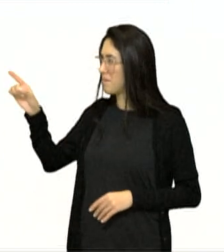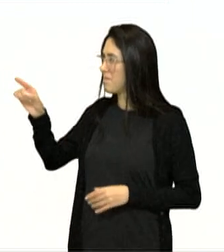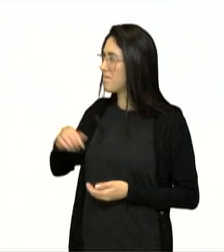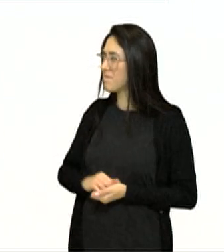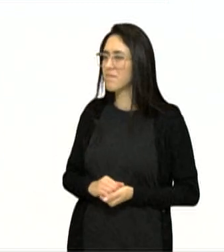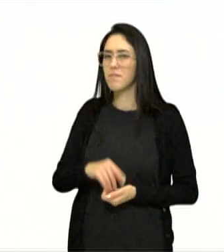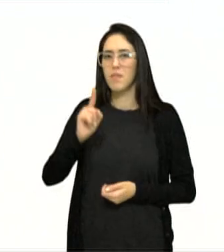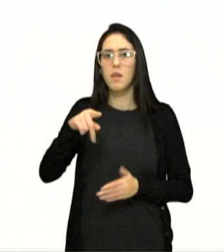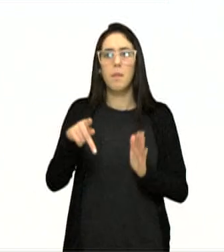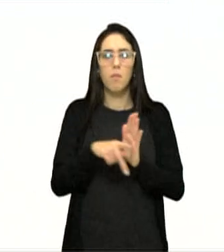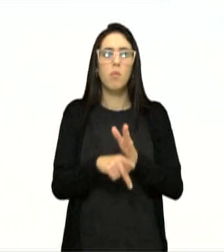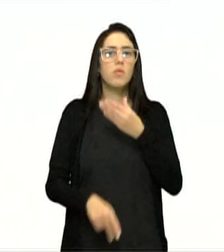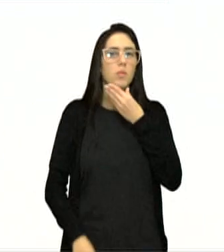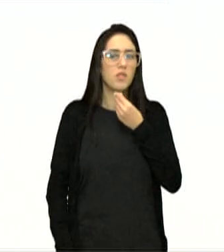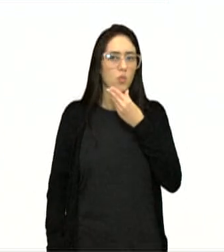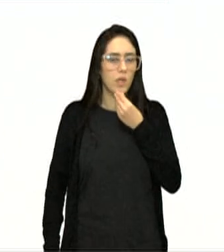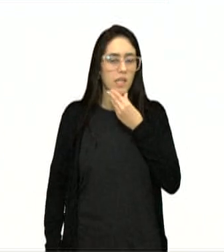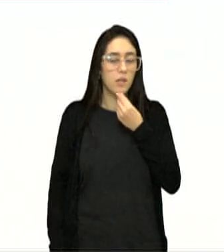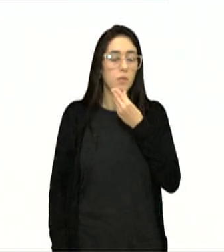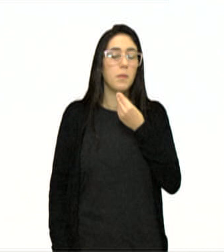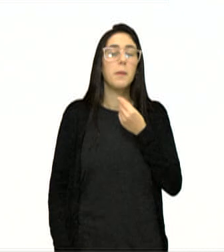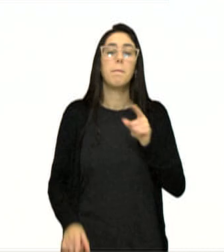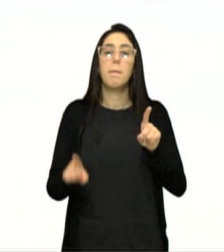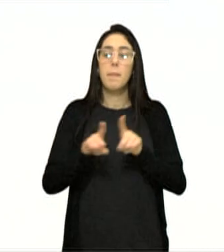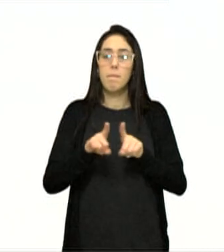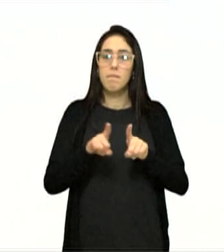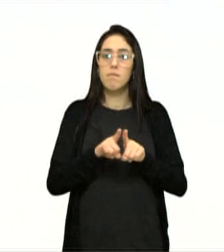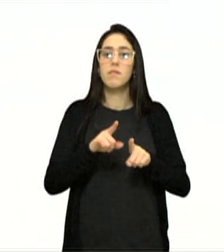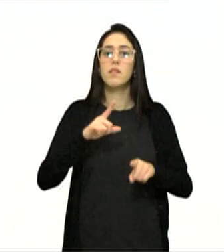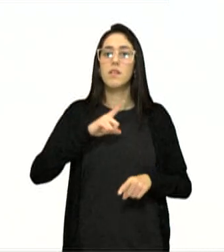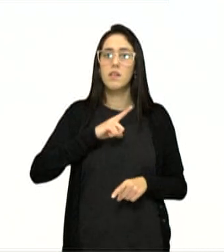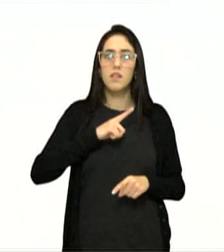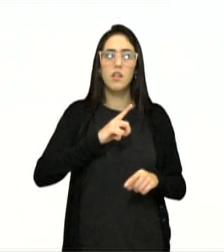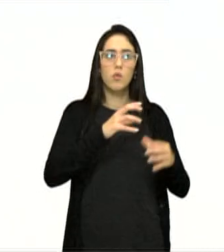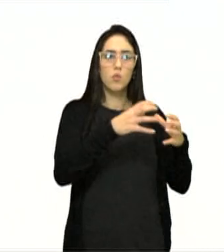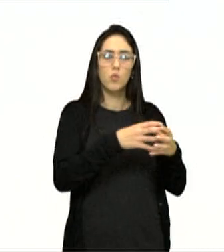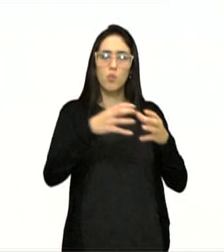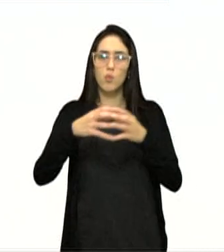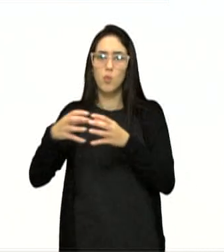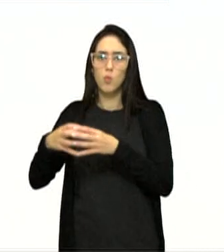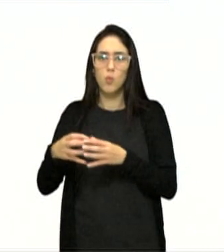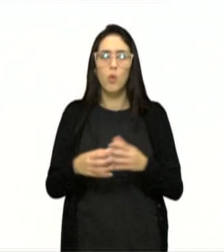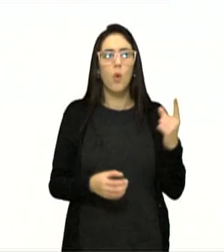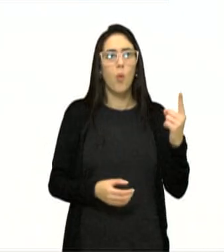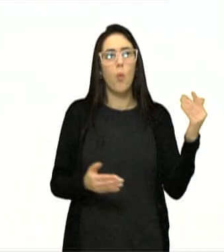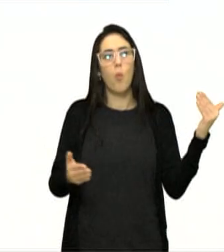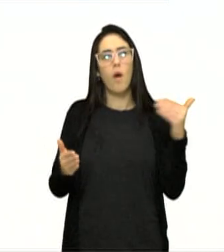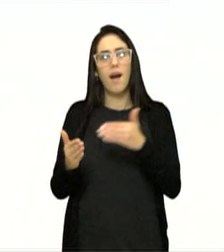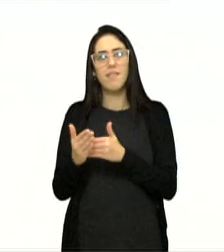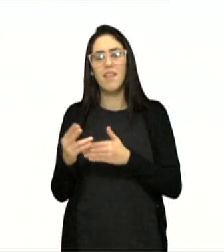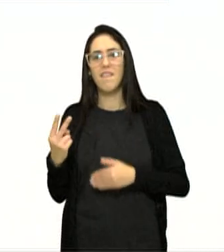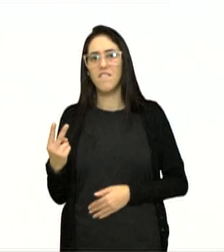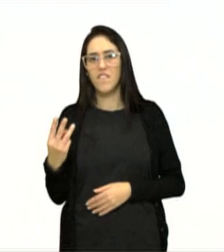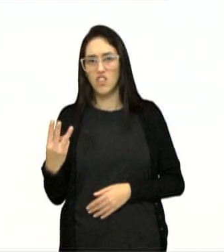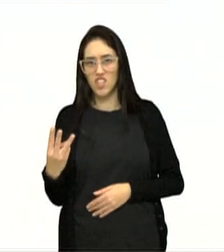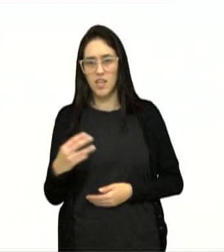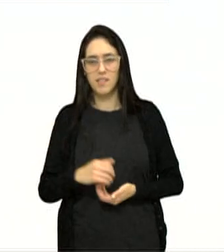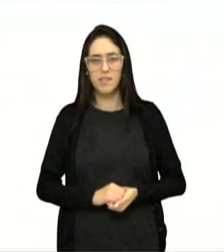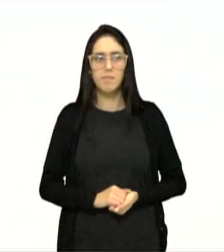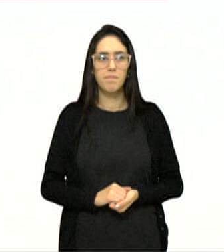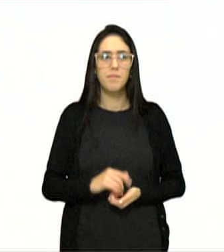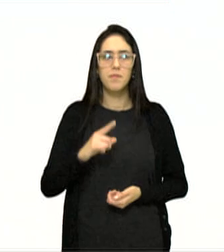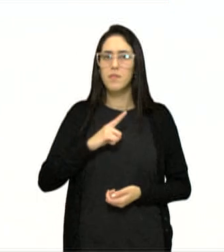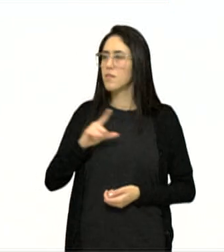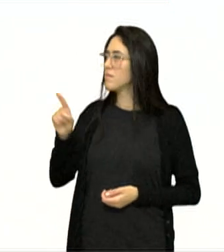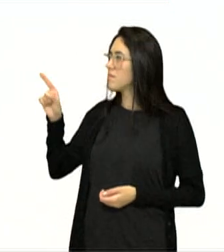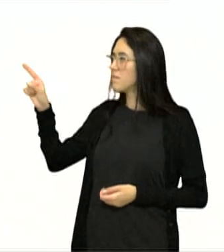um sexo masculino, e nós temos aqui todos agrupadinhos, do 1 até o par número 23. Esse daqui é